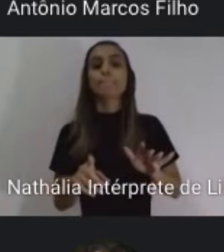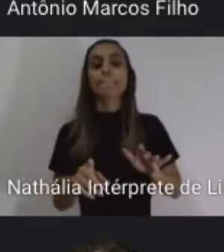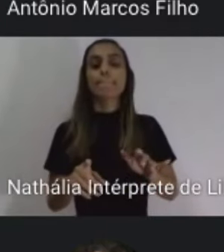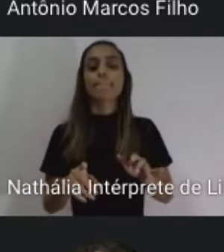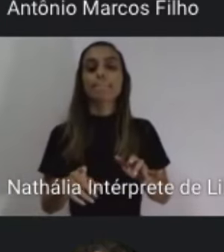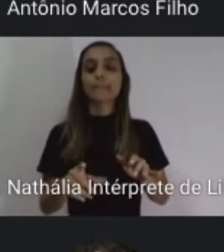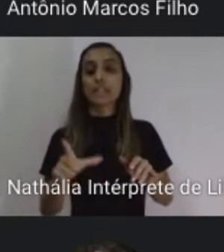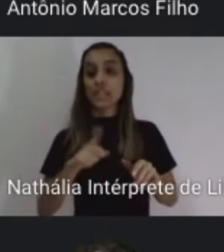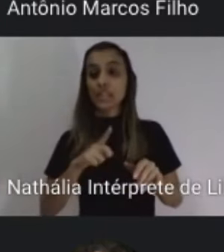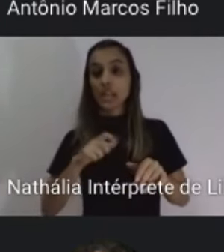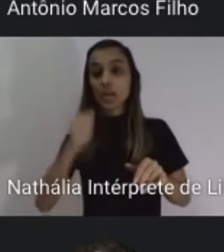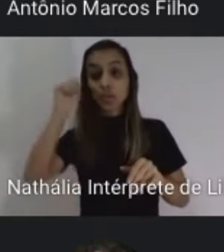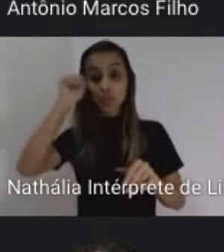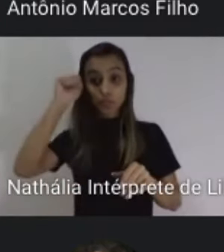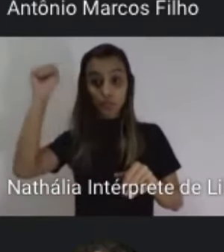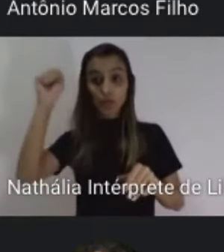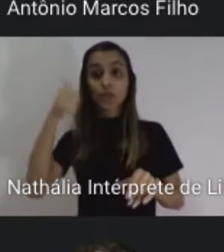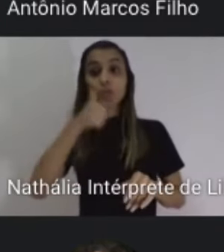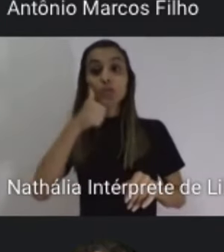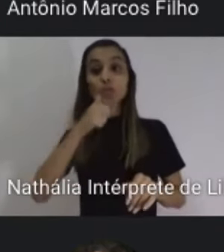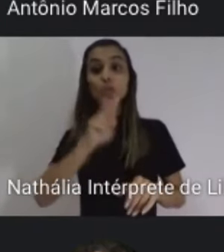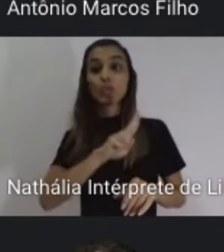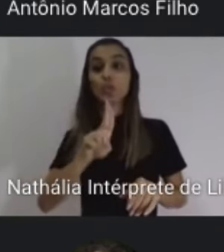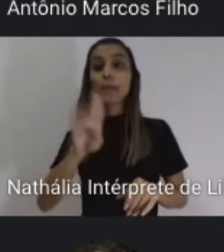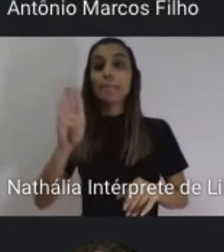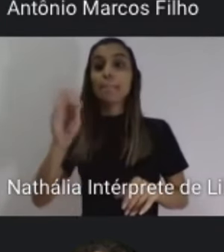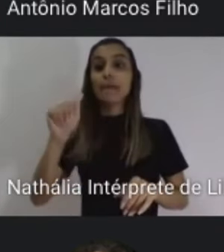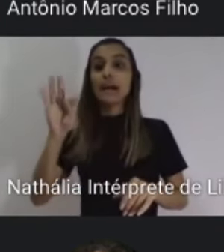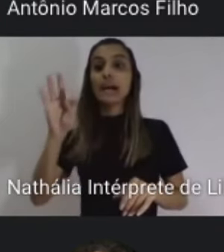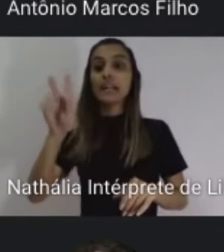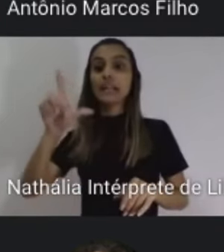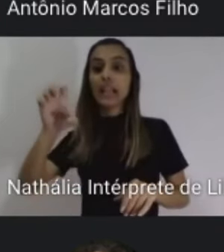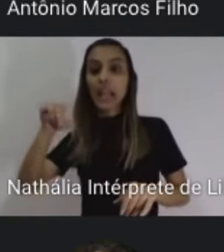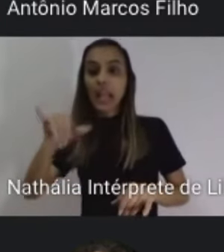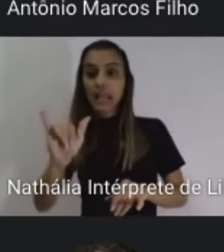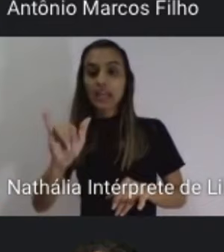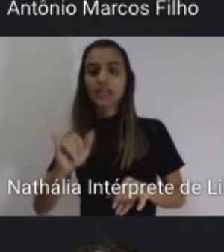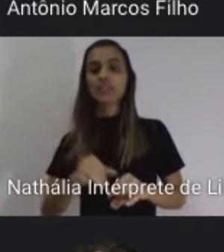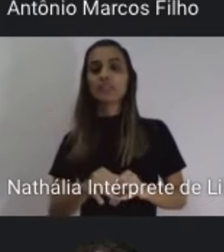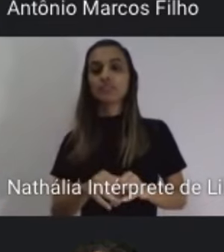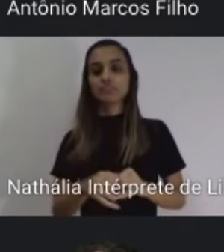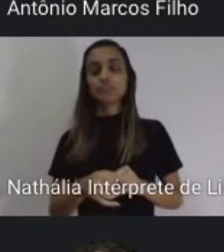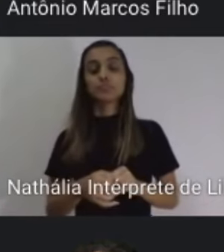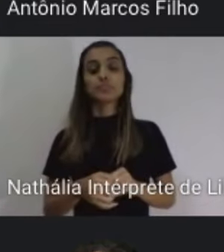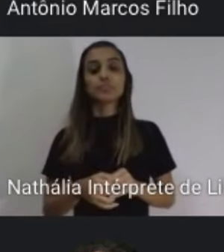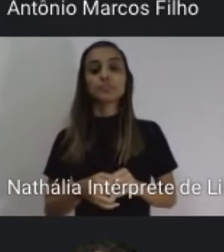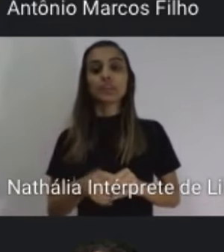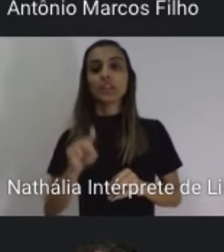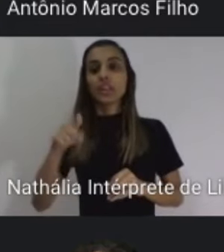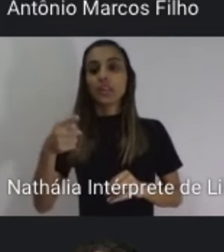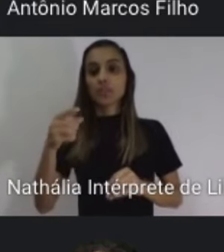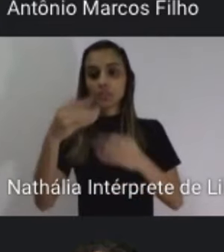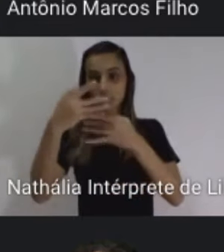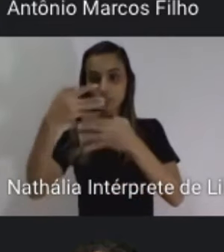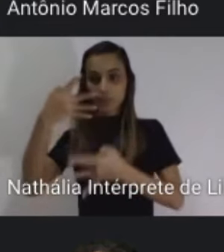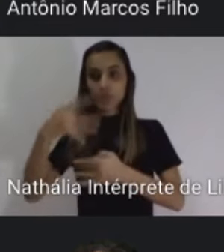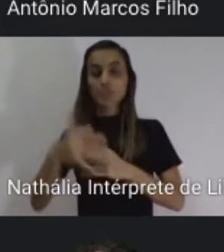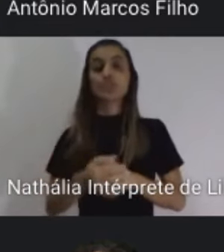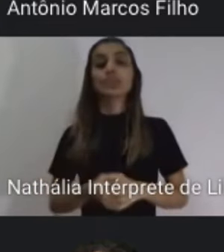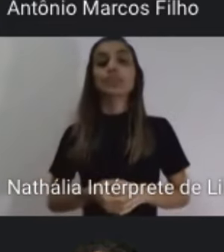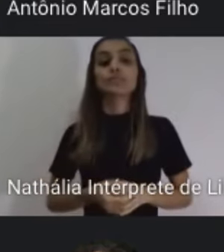fala disso, mas tu tem artigo científico, pode mandar que eu tenho interesse. Na discussão que eu trouxe aqui, a partir do discurso do professor João